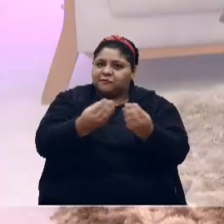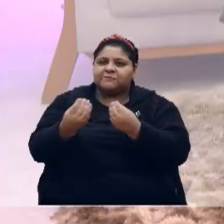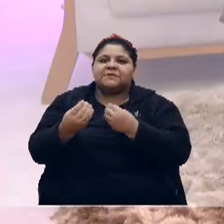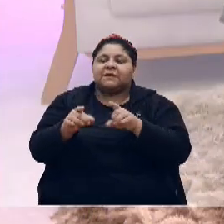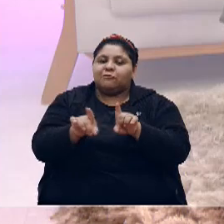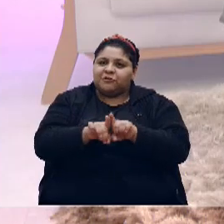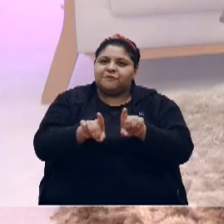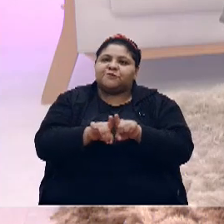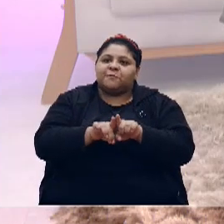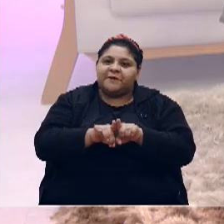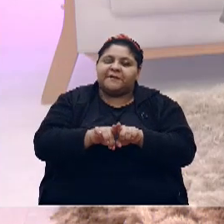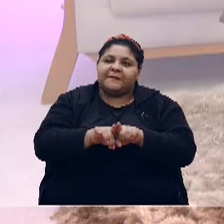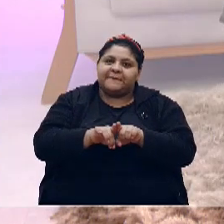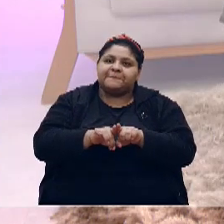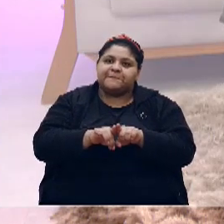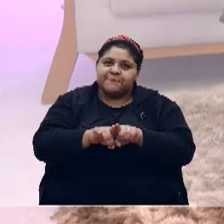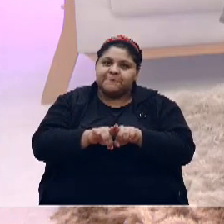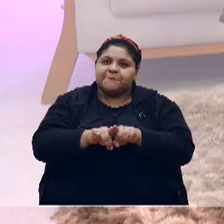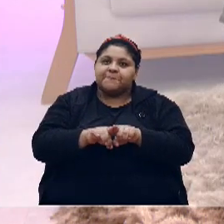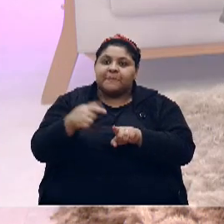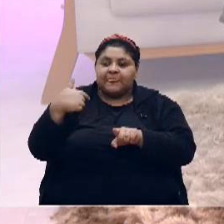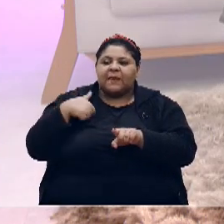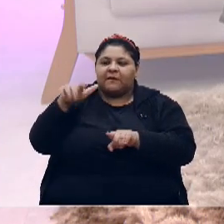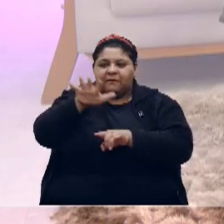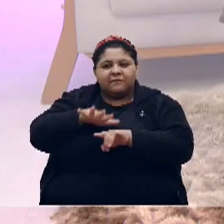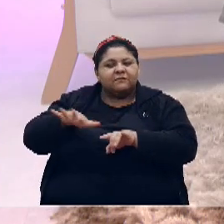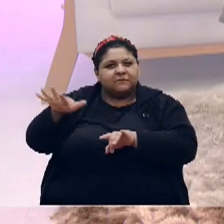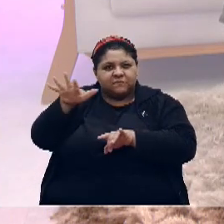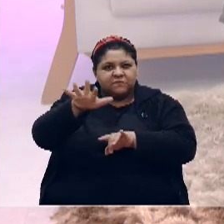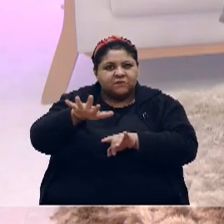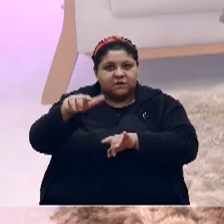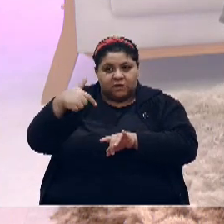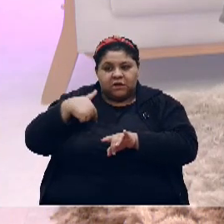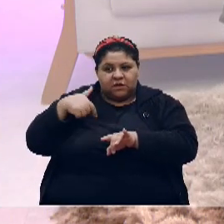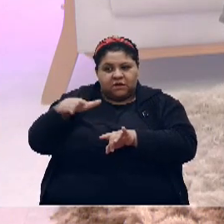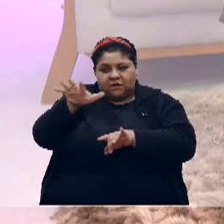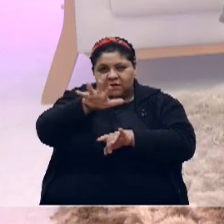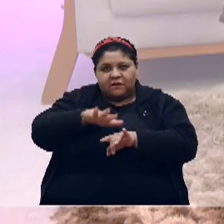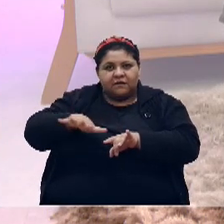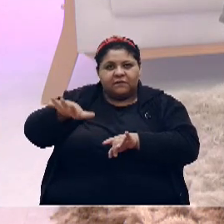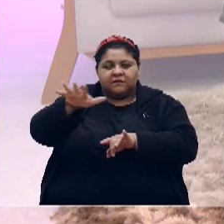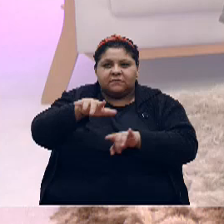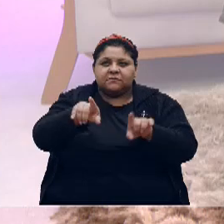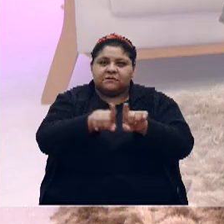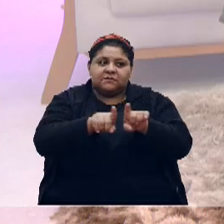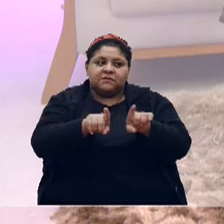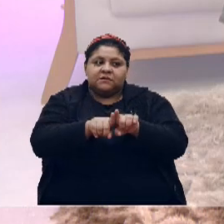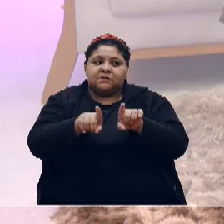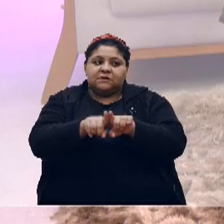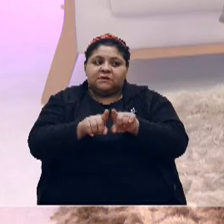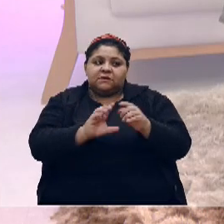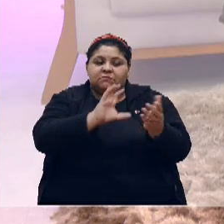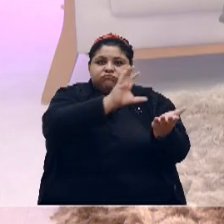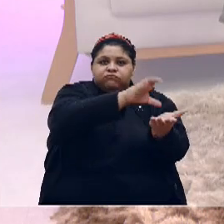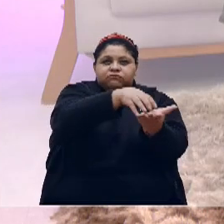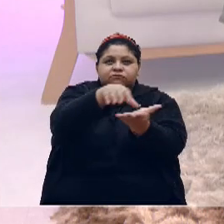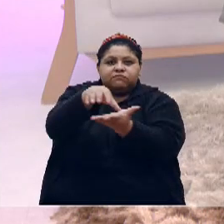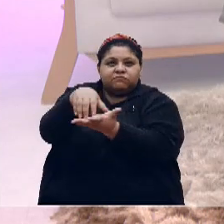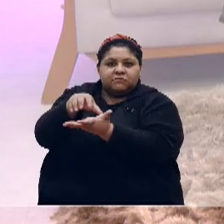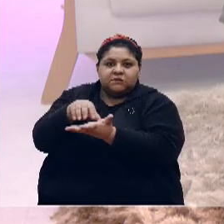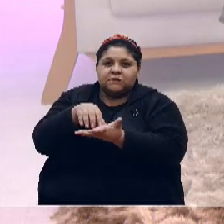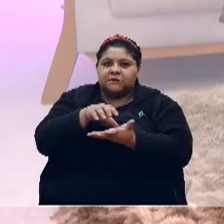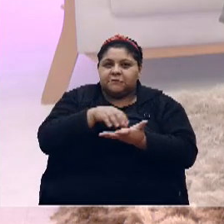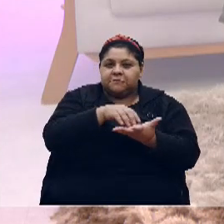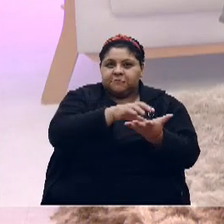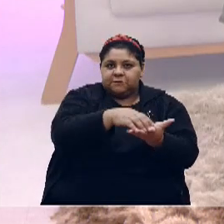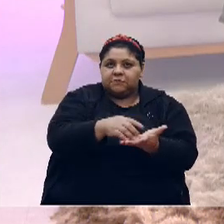bem legal. Na minha área, porque o meu setor é dividido em células. Eu sou a única mulher da minha célula.